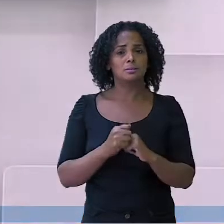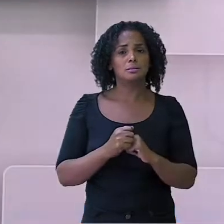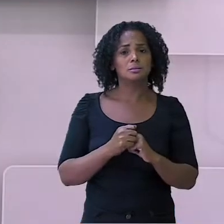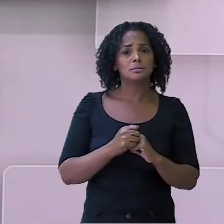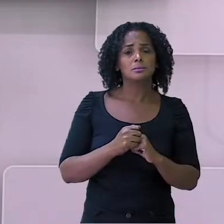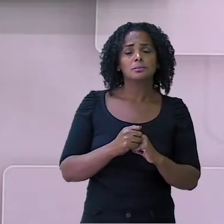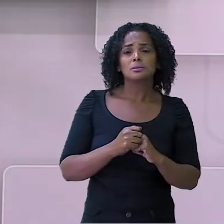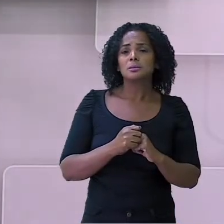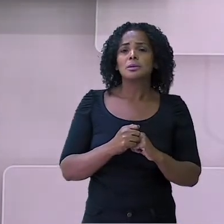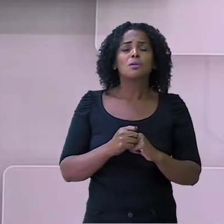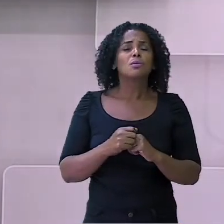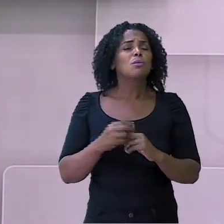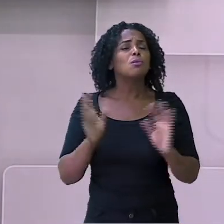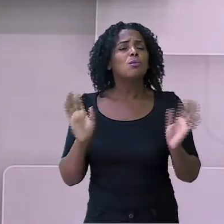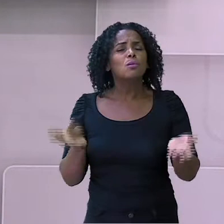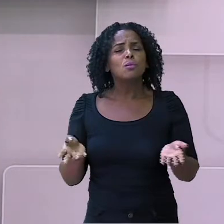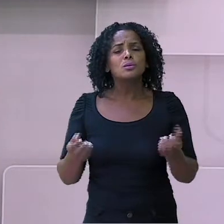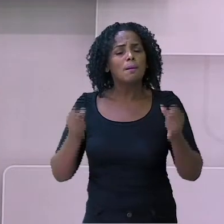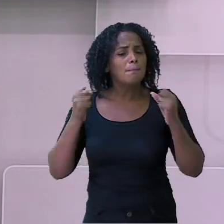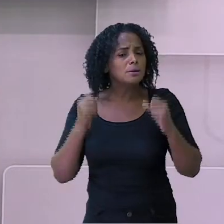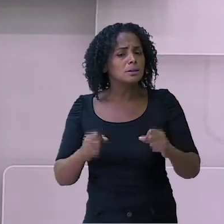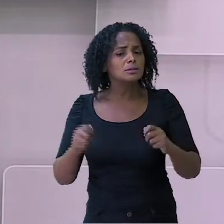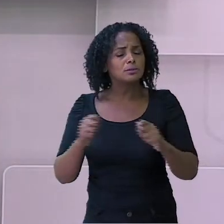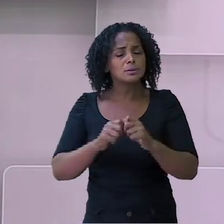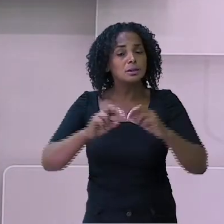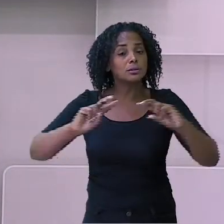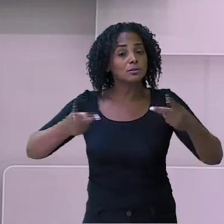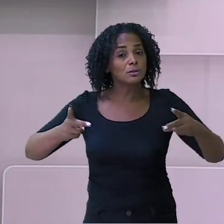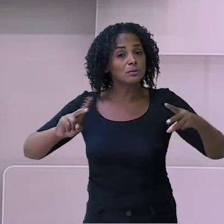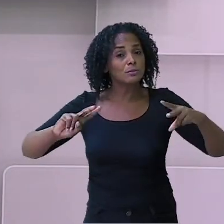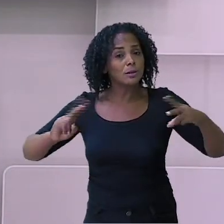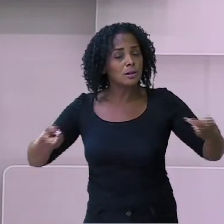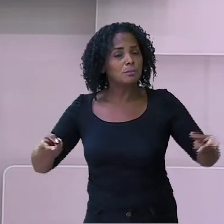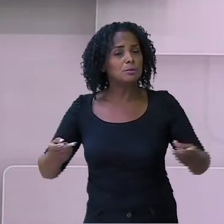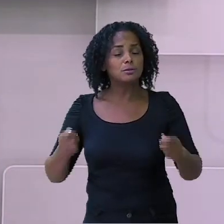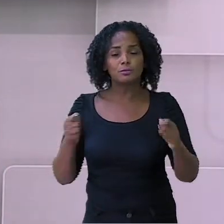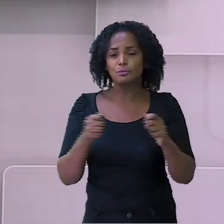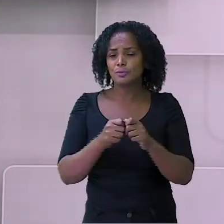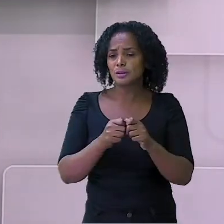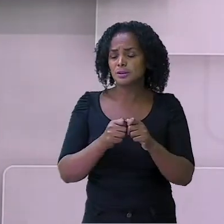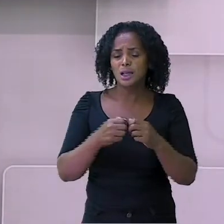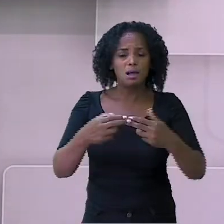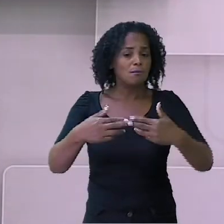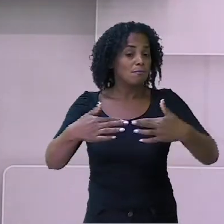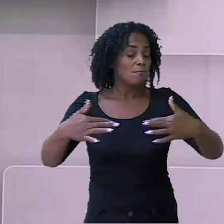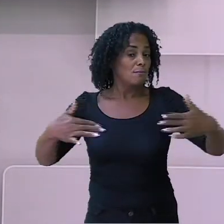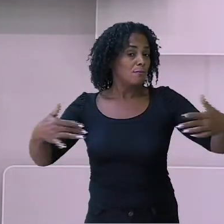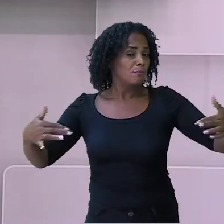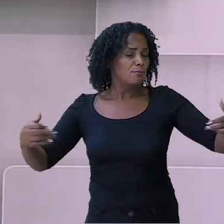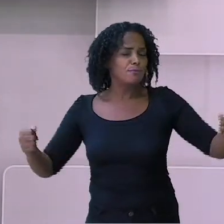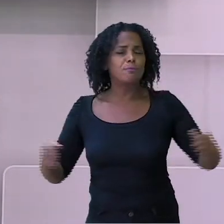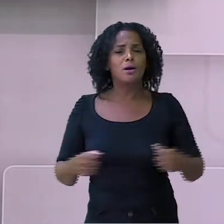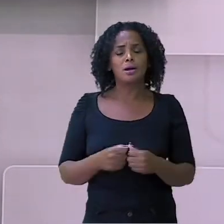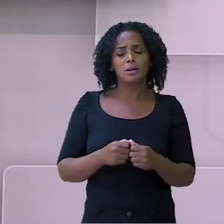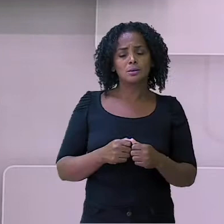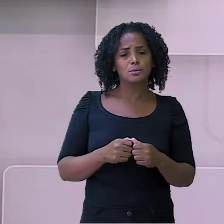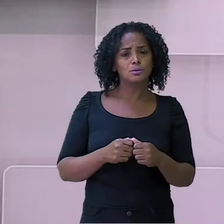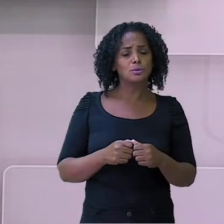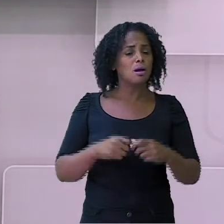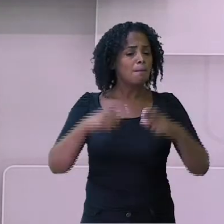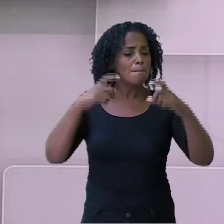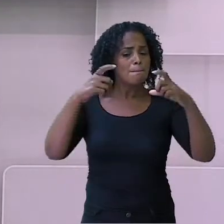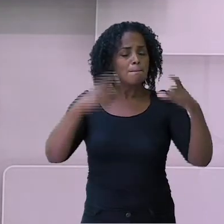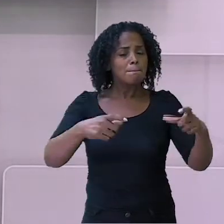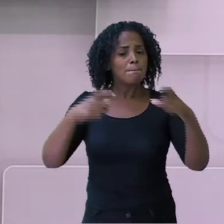bem, hoje nós podemos fazer diferentes pontos comerciais e integrá-los com diferentes países, ou até